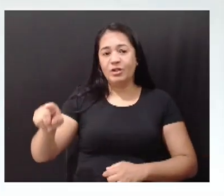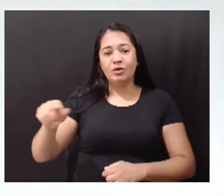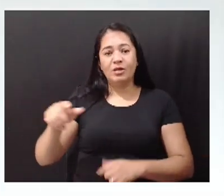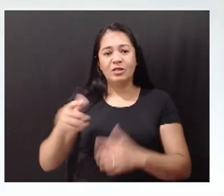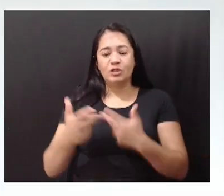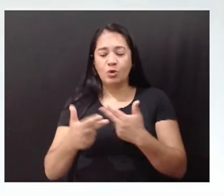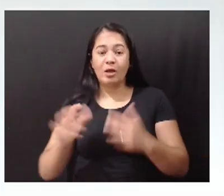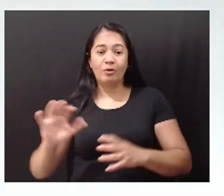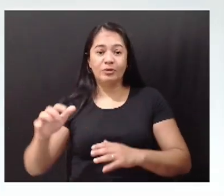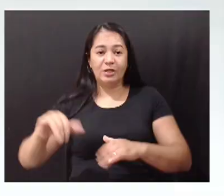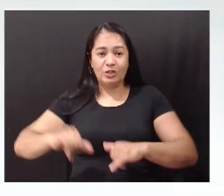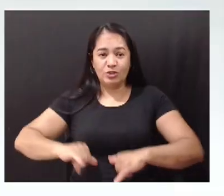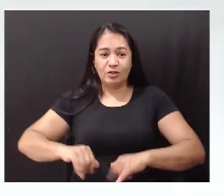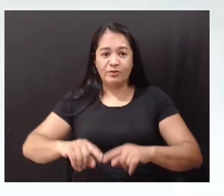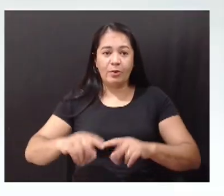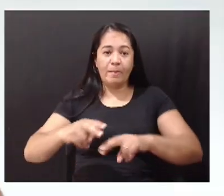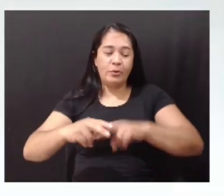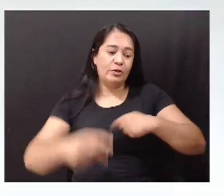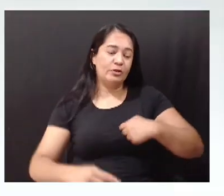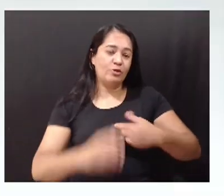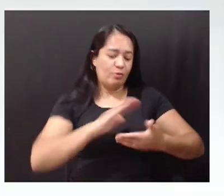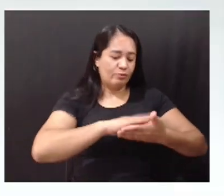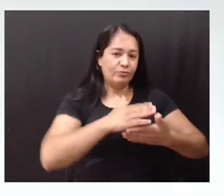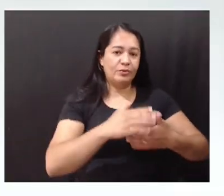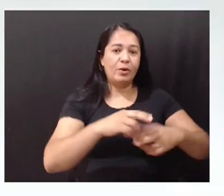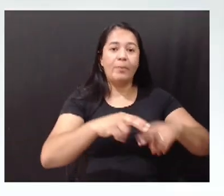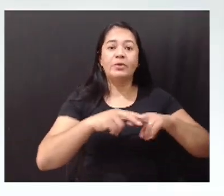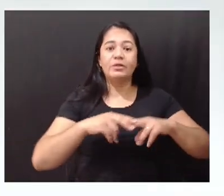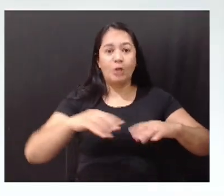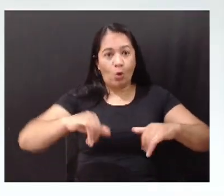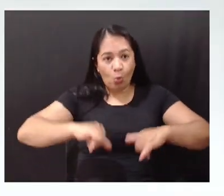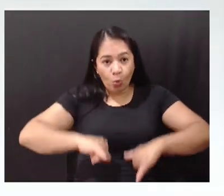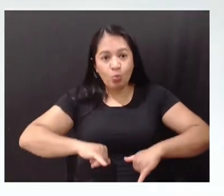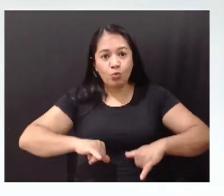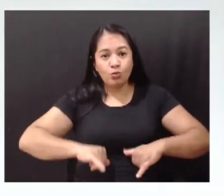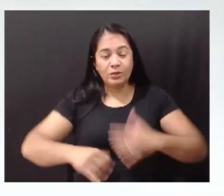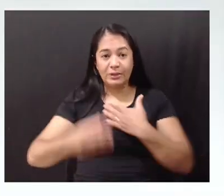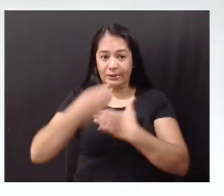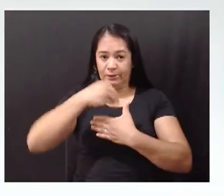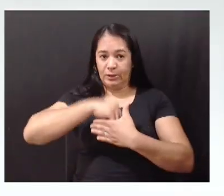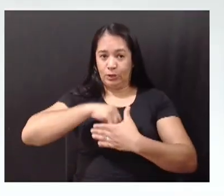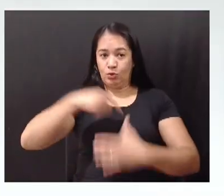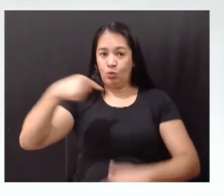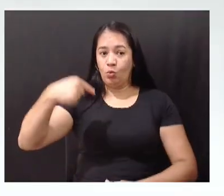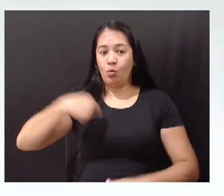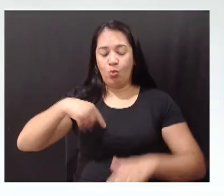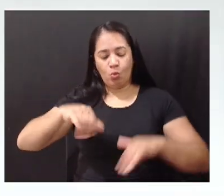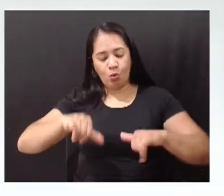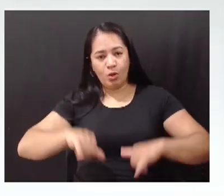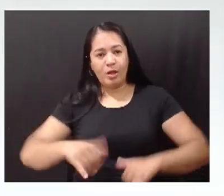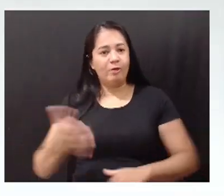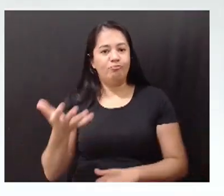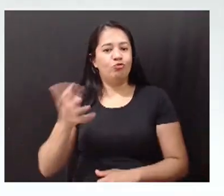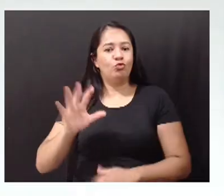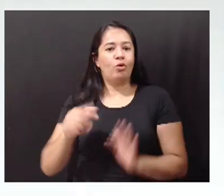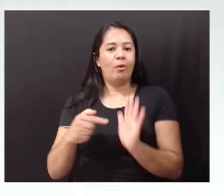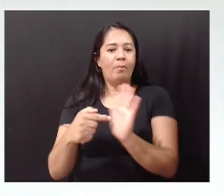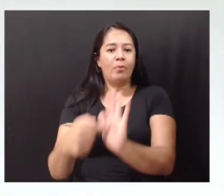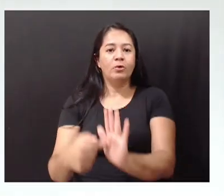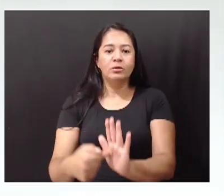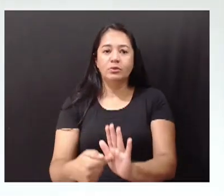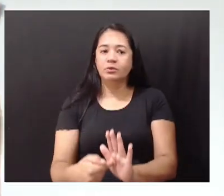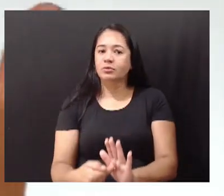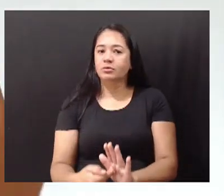quando fala de refúgio, eu estou sofrendo internamente, não quero mostrar ou lidar com